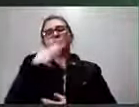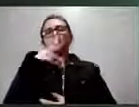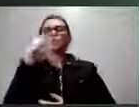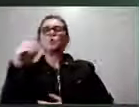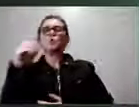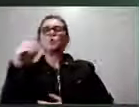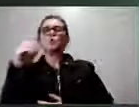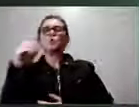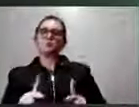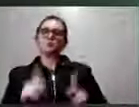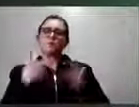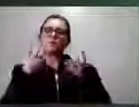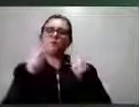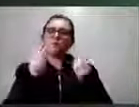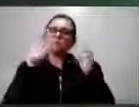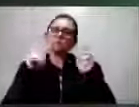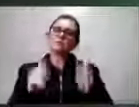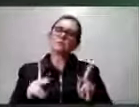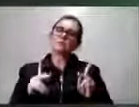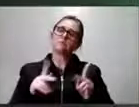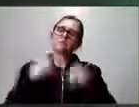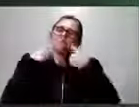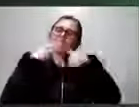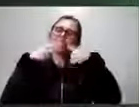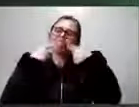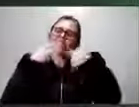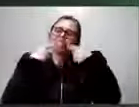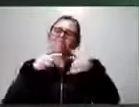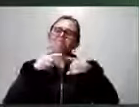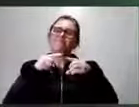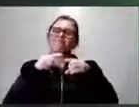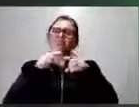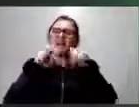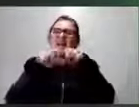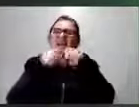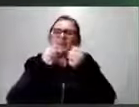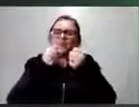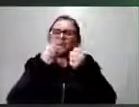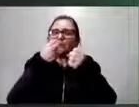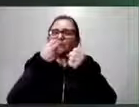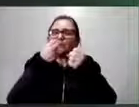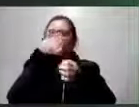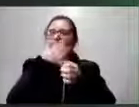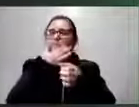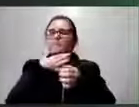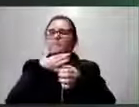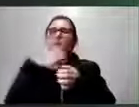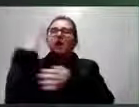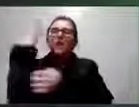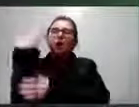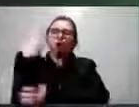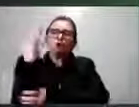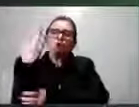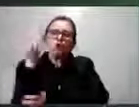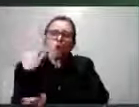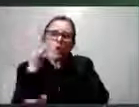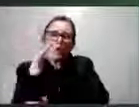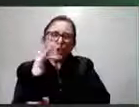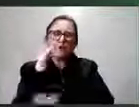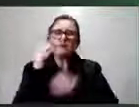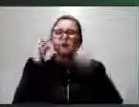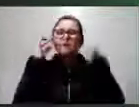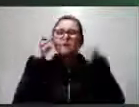pessoas, e muitas delas reclamavam de traumatismo das vias respiratórias. E a dor e a luxação